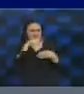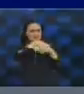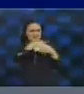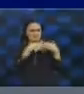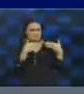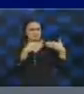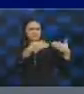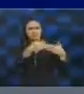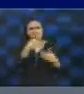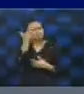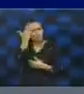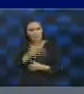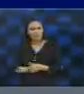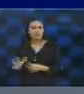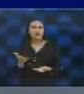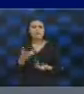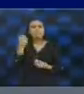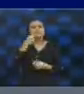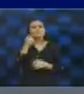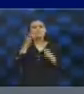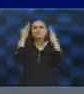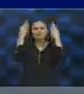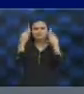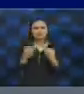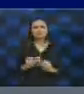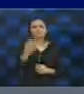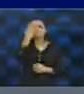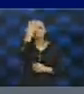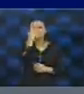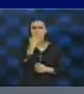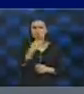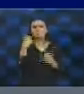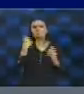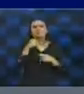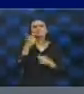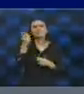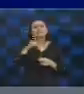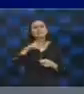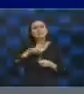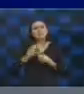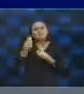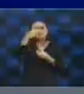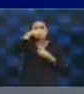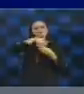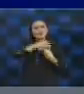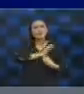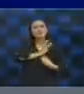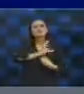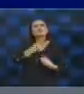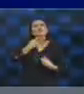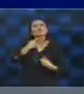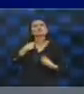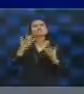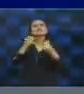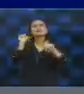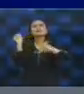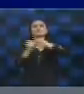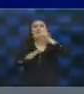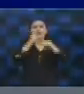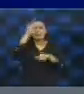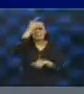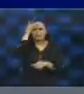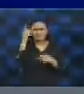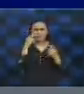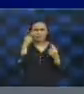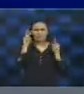campanha. É preciso manter a serenidade, é preciso manter acesa a esperança no coração das pessoas. As pessoas se desanimam quando